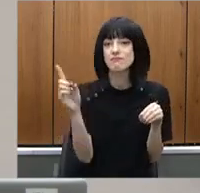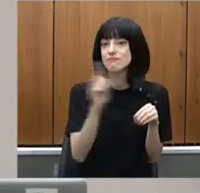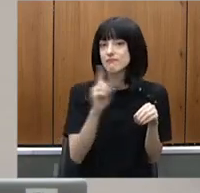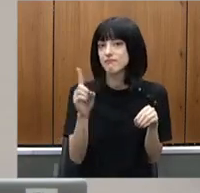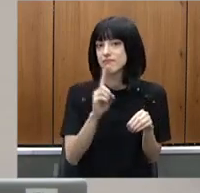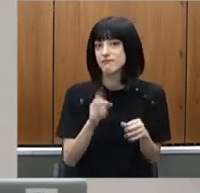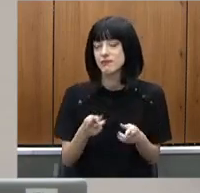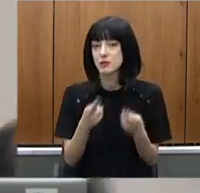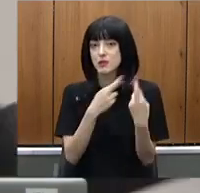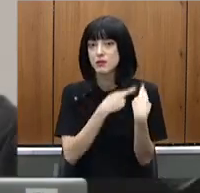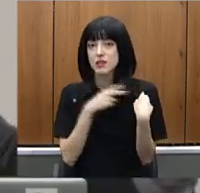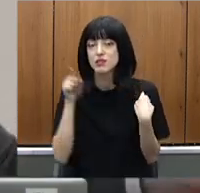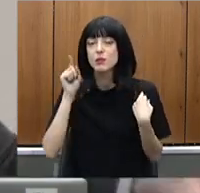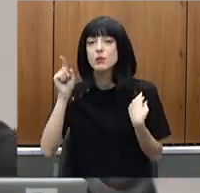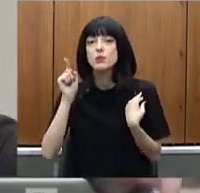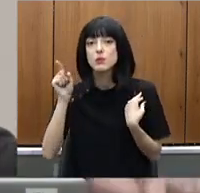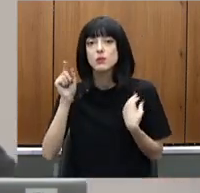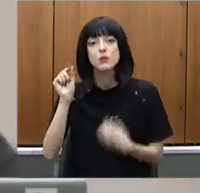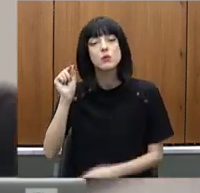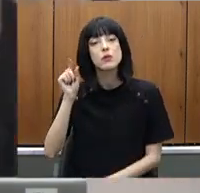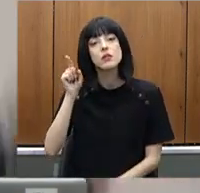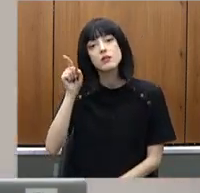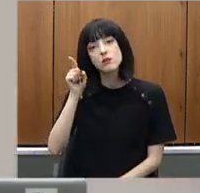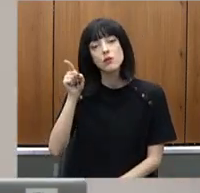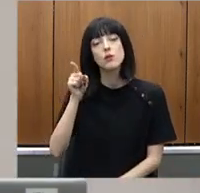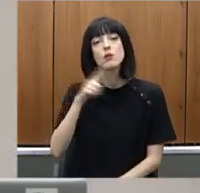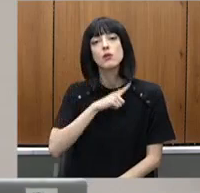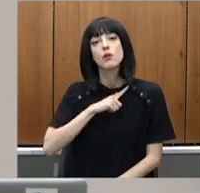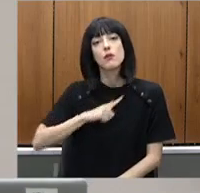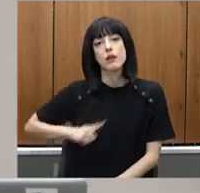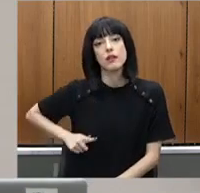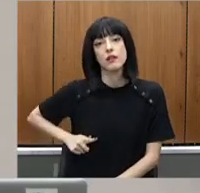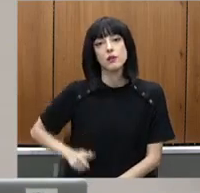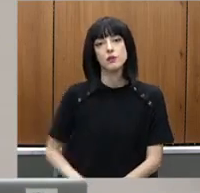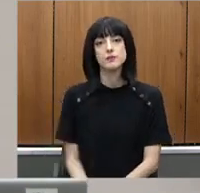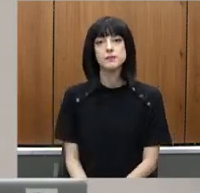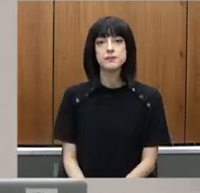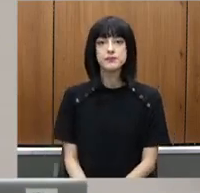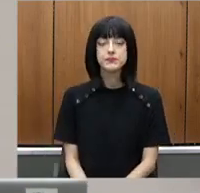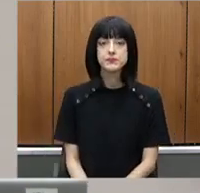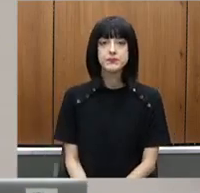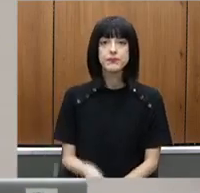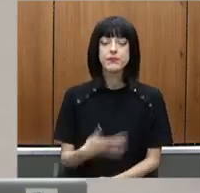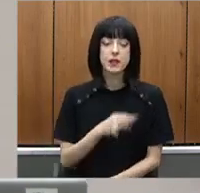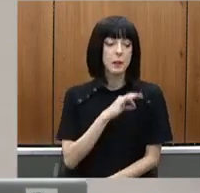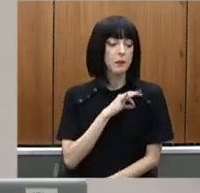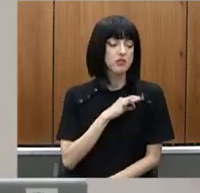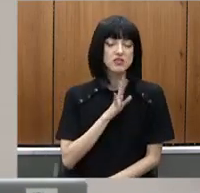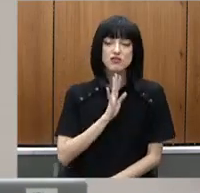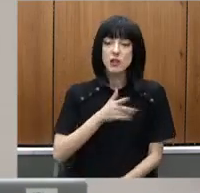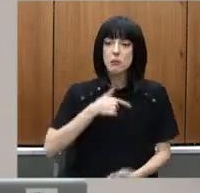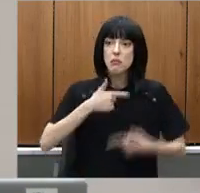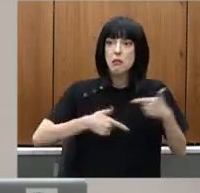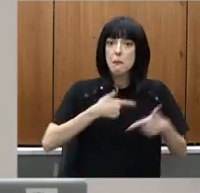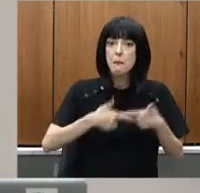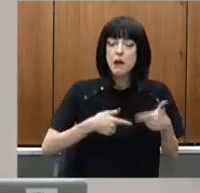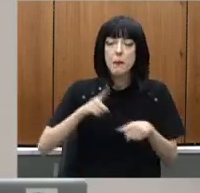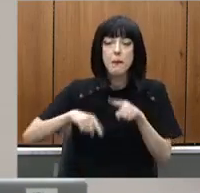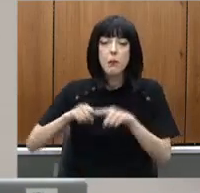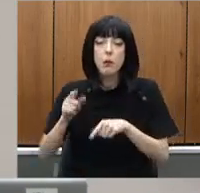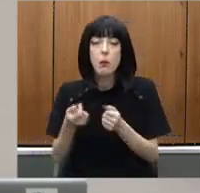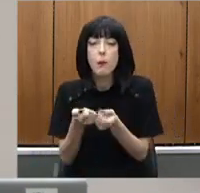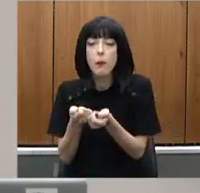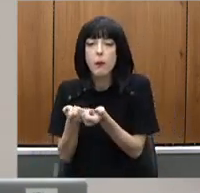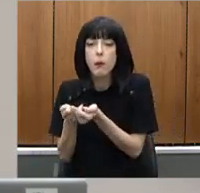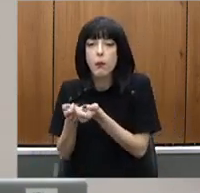fazemos muito e o senhor sabe disso a polícia militar faz muito com pouco já chegamos no osso não dá mais